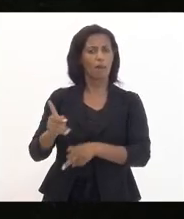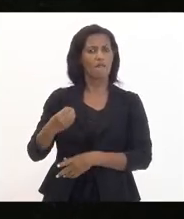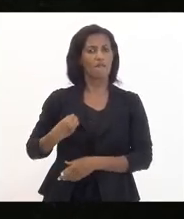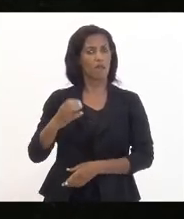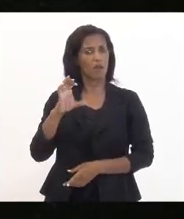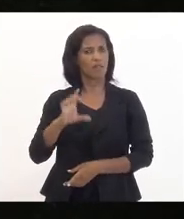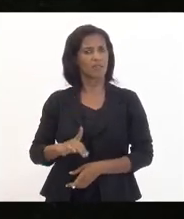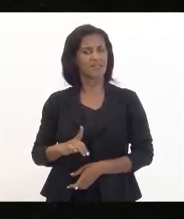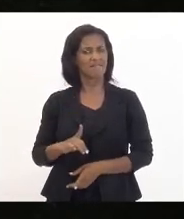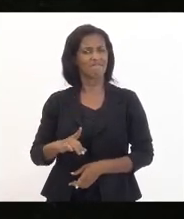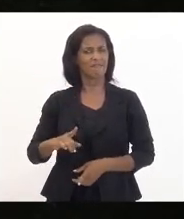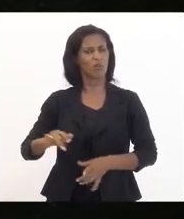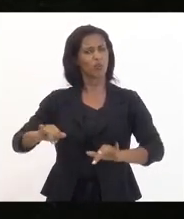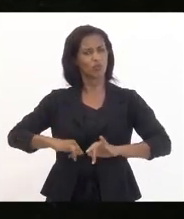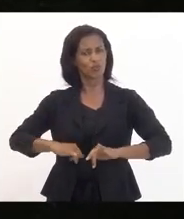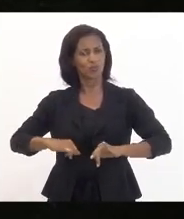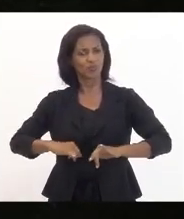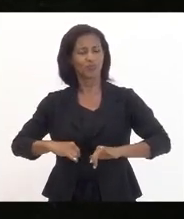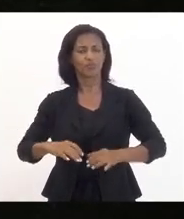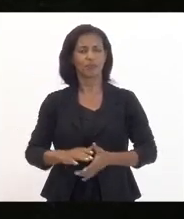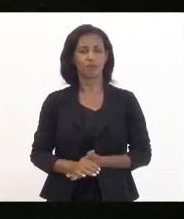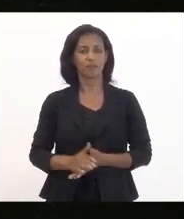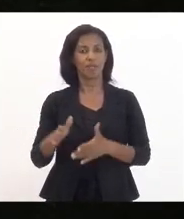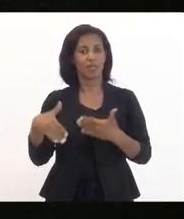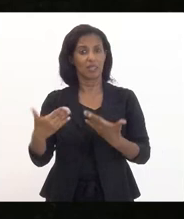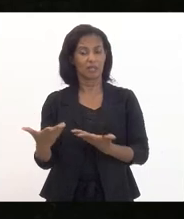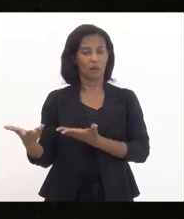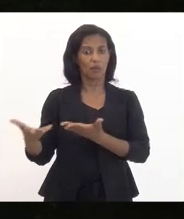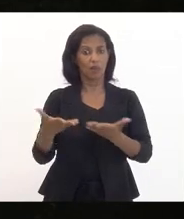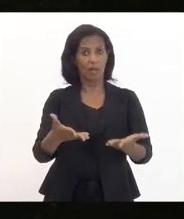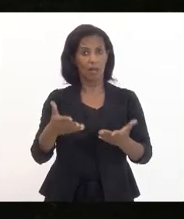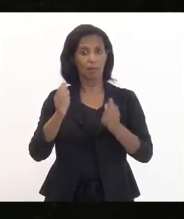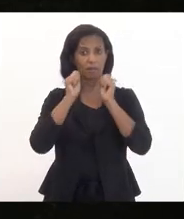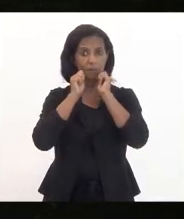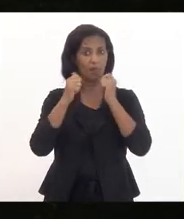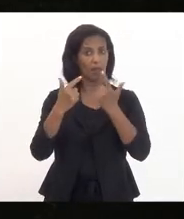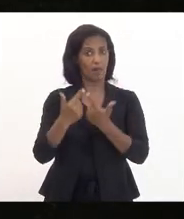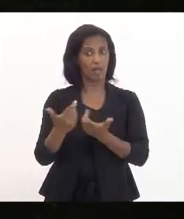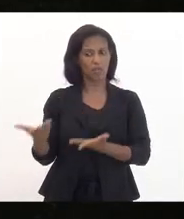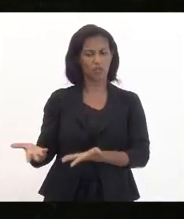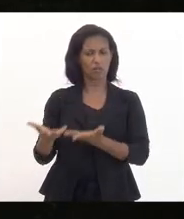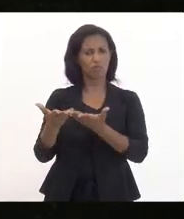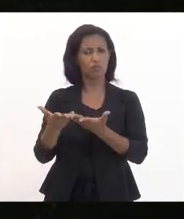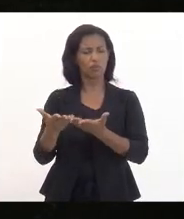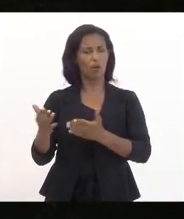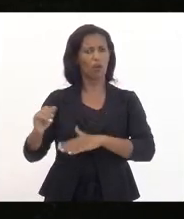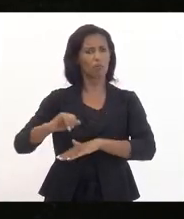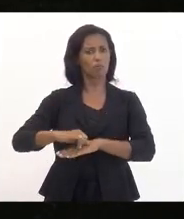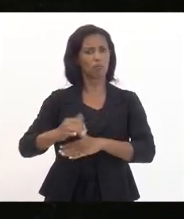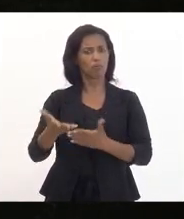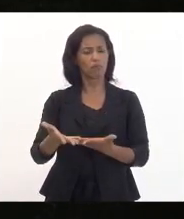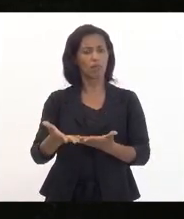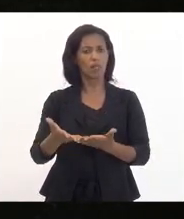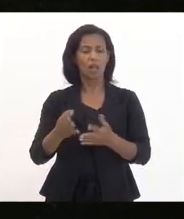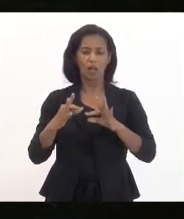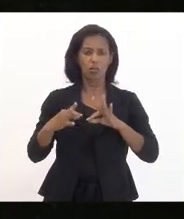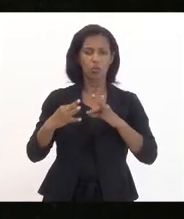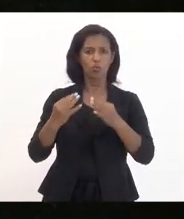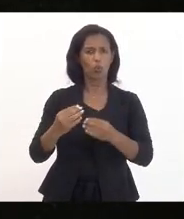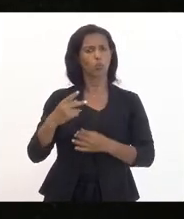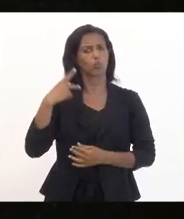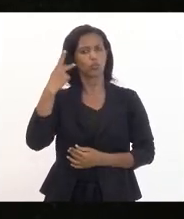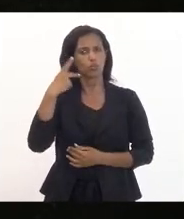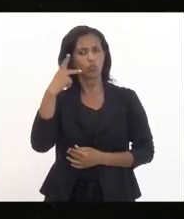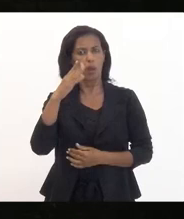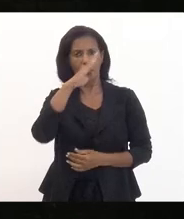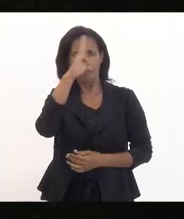cidadania mutilada. Então, cabe ao parlamento, não só ao parlamento fluminense, cabe aos